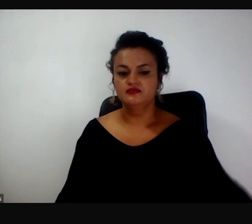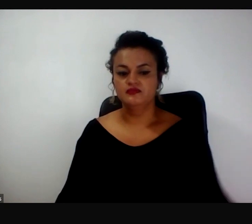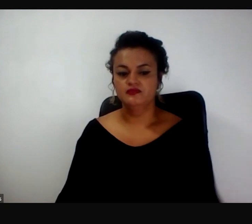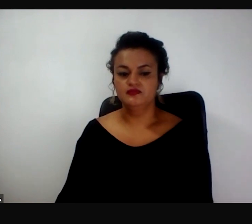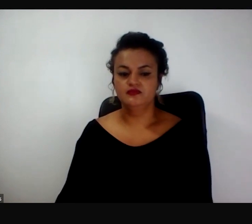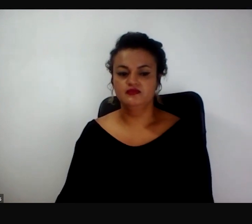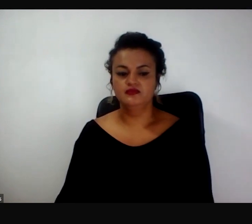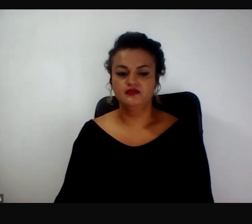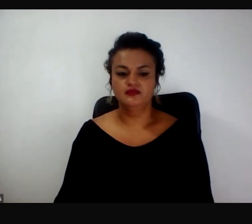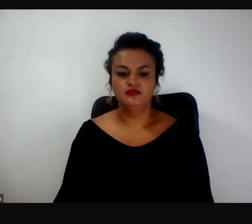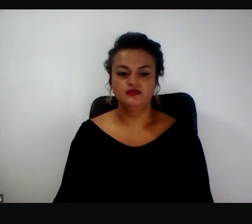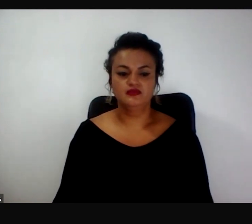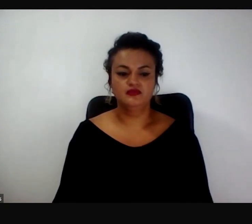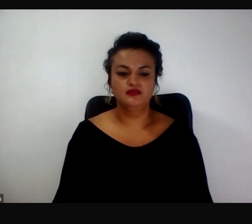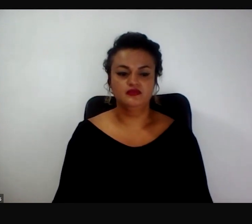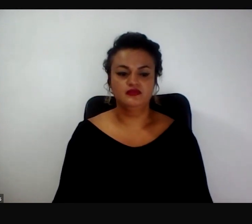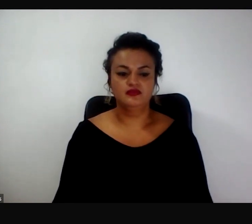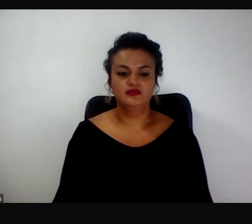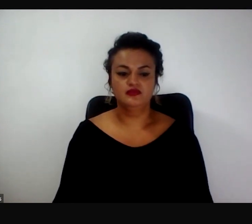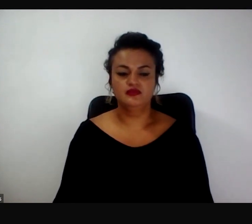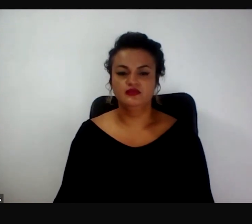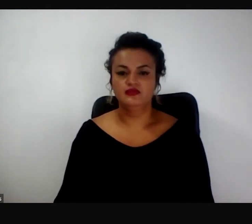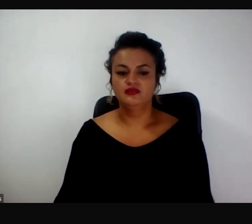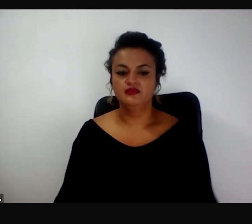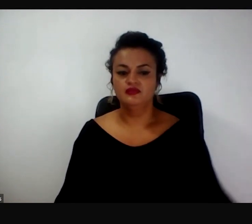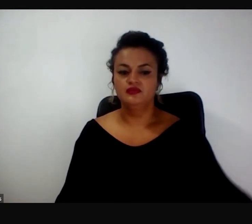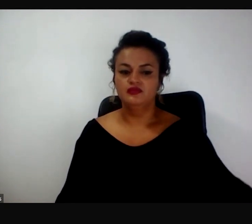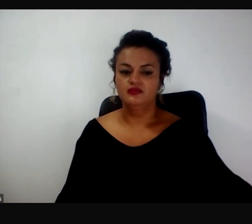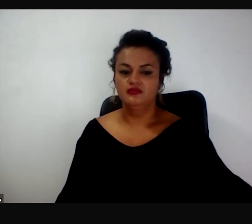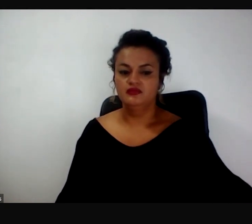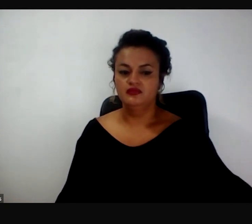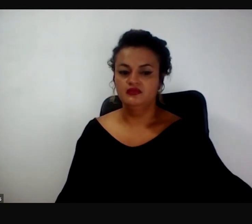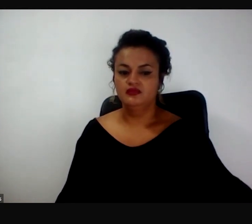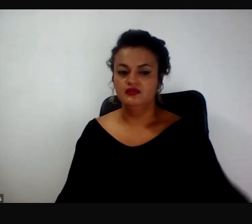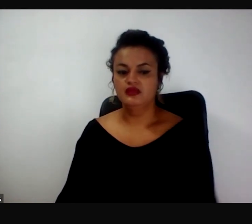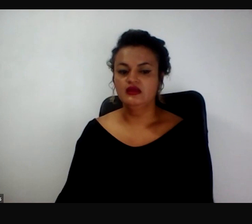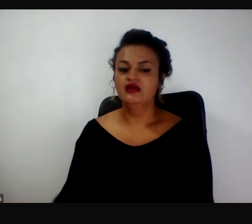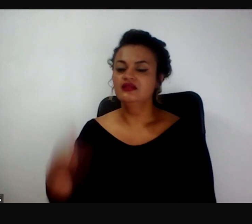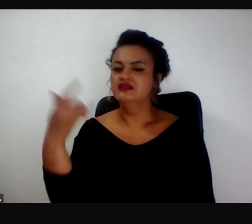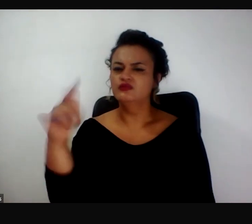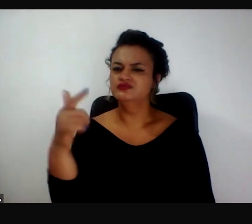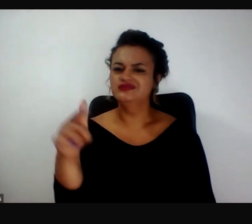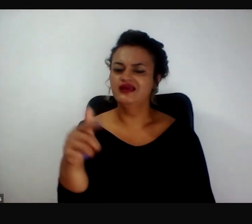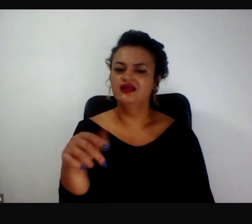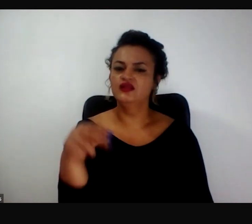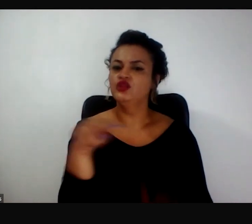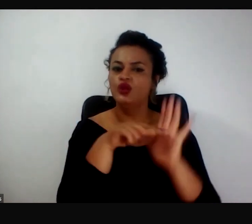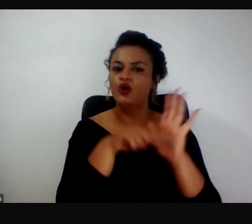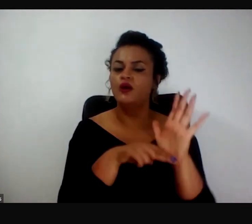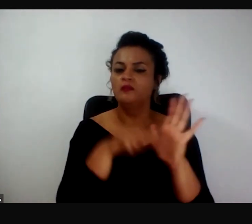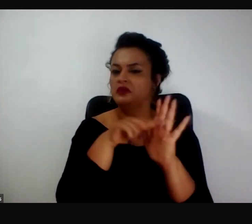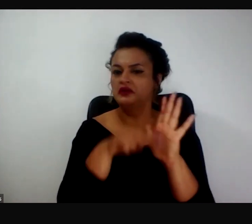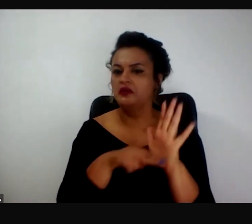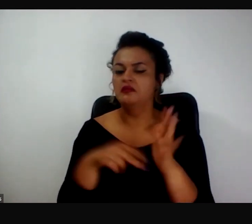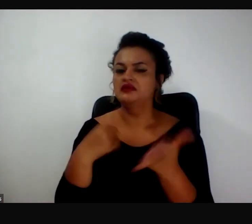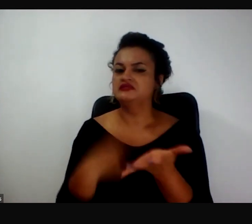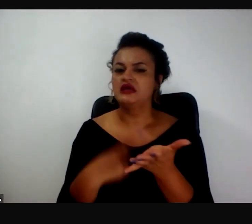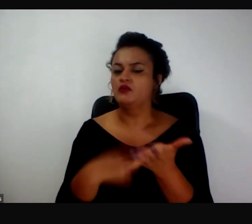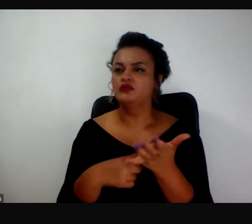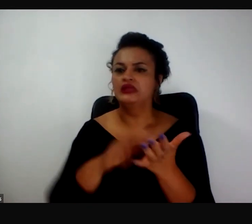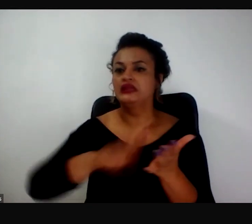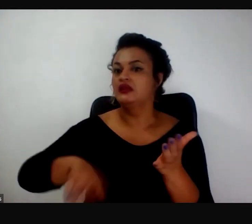Naturalmente, não vemos nenhuma norma que sejam esses acordos não